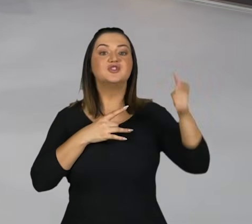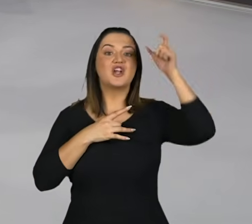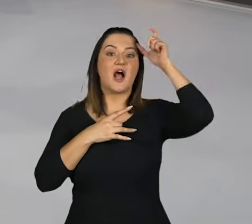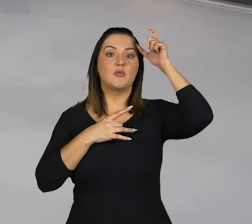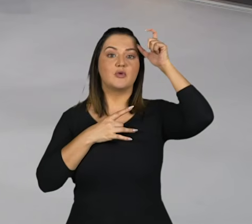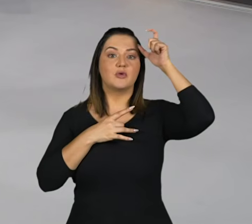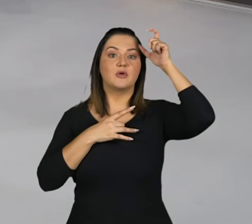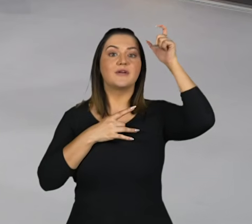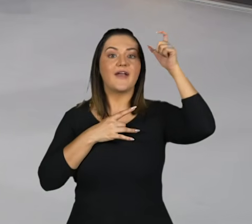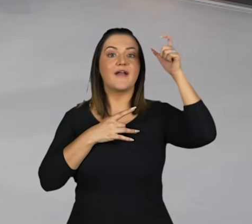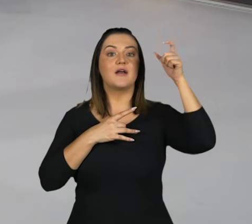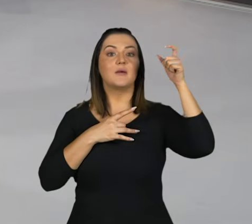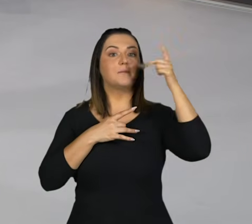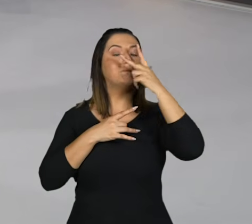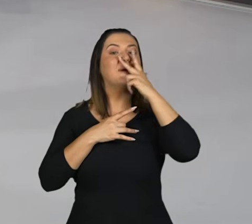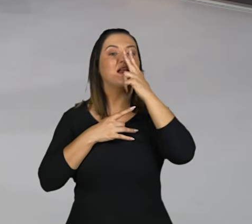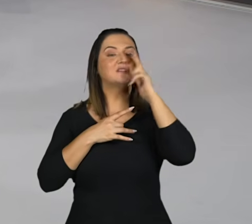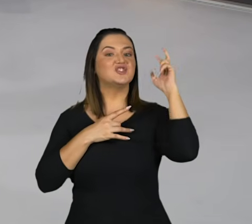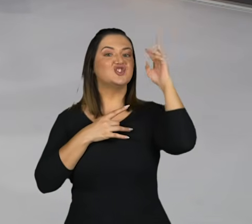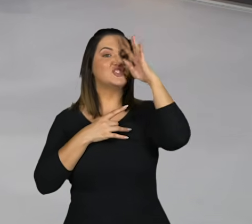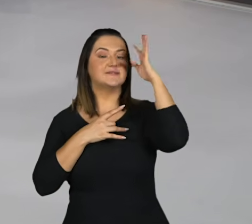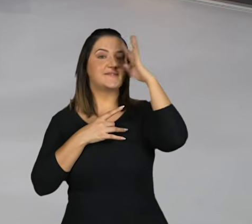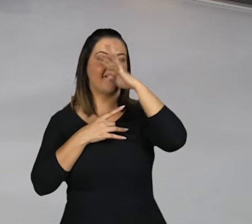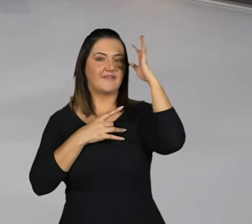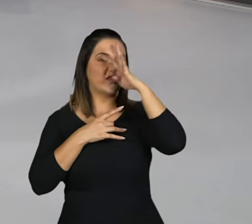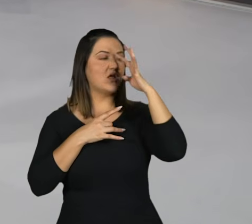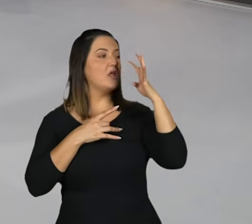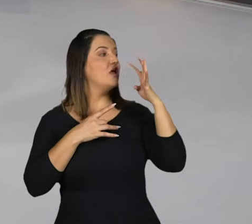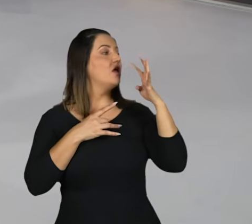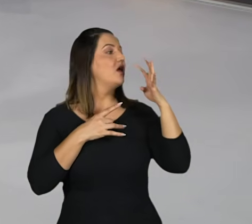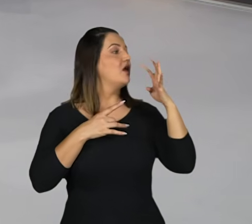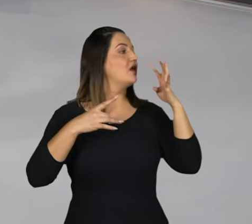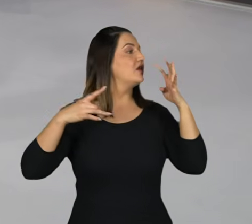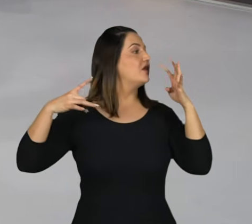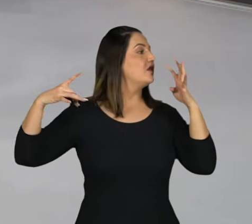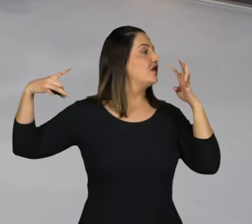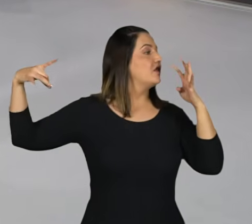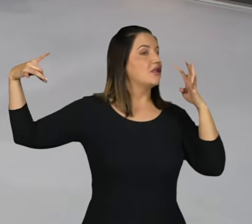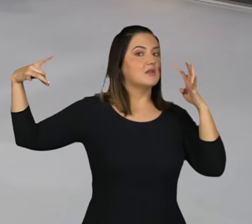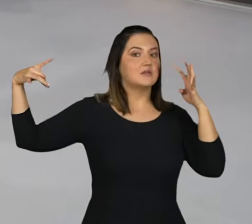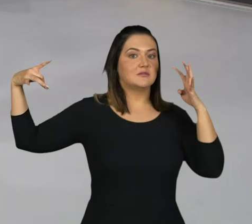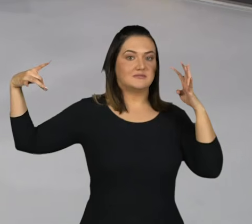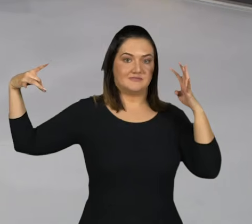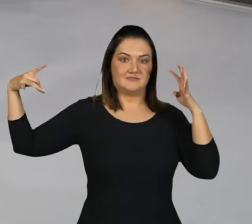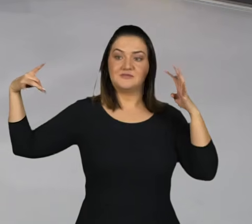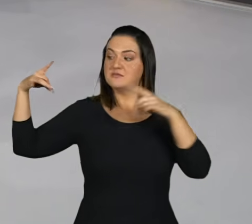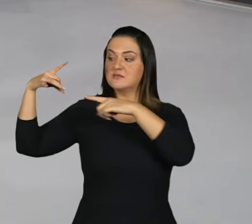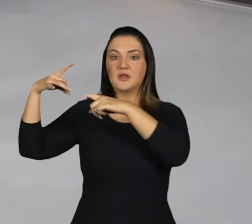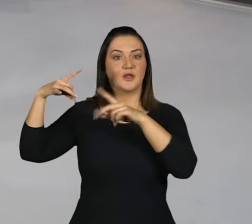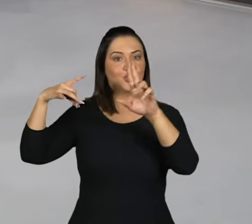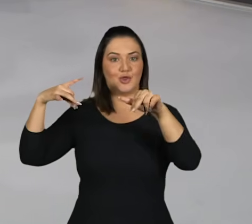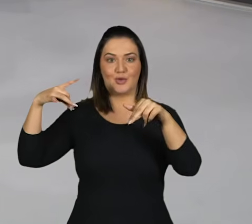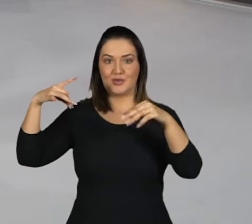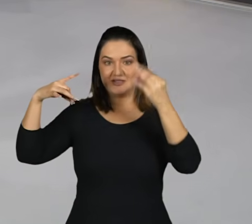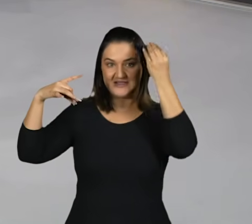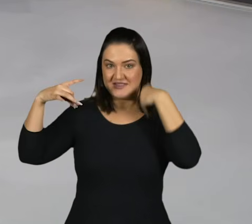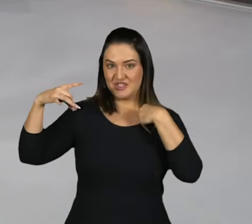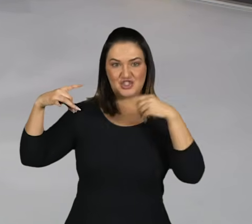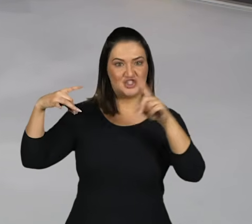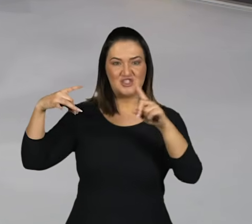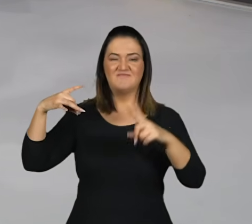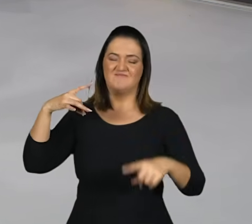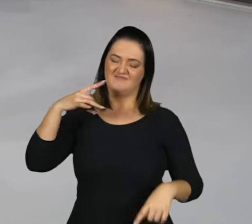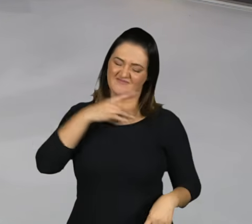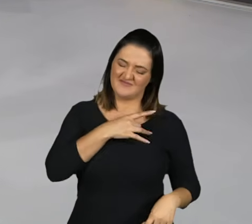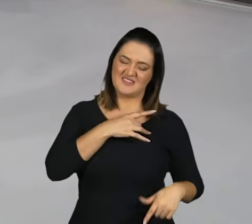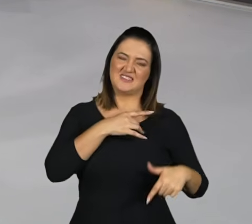terra na sua vida. Mas não esqueça que o Espírito Santo é aquele que não desiste de você, que continua